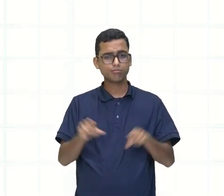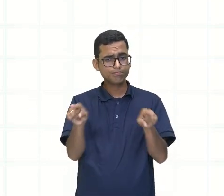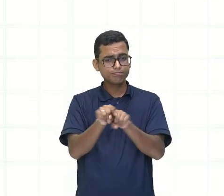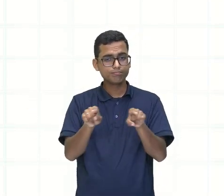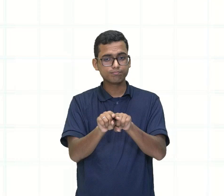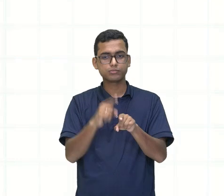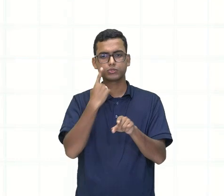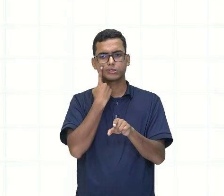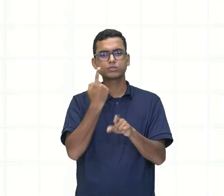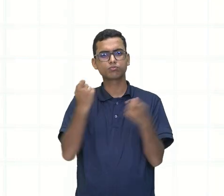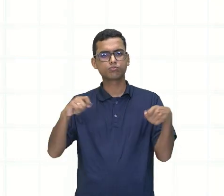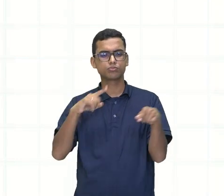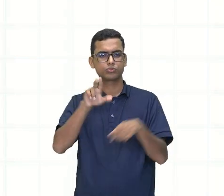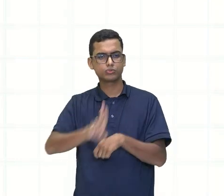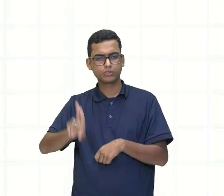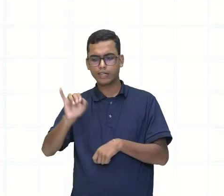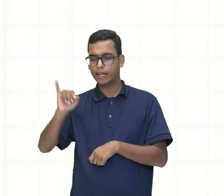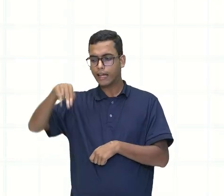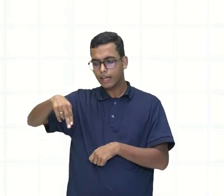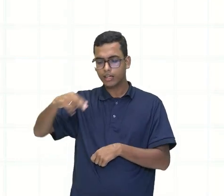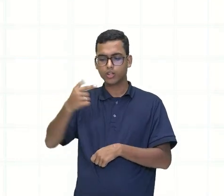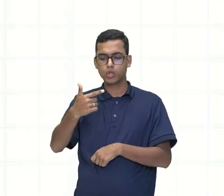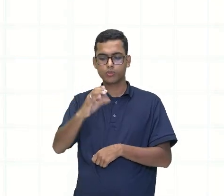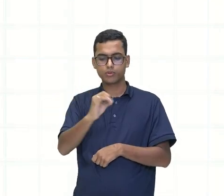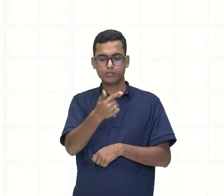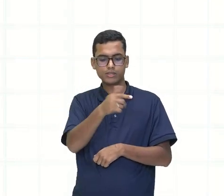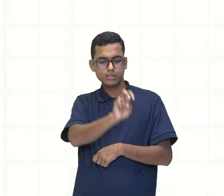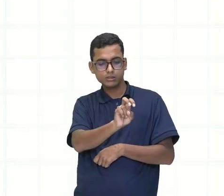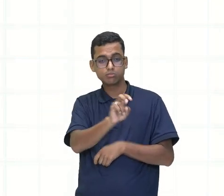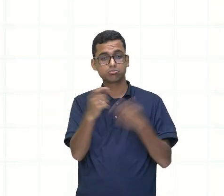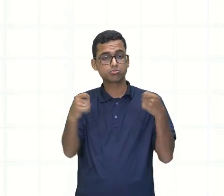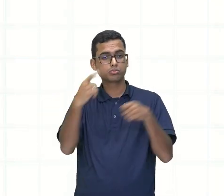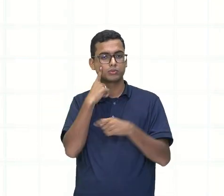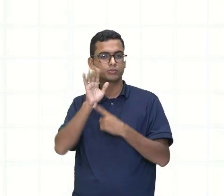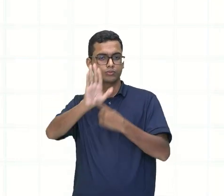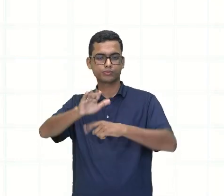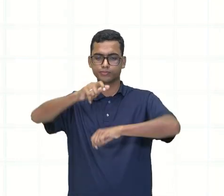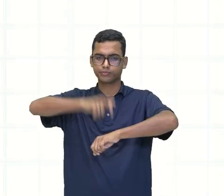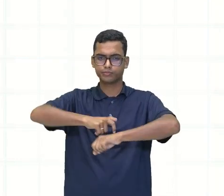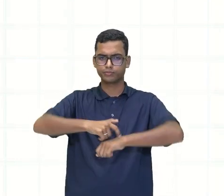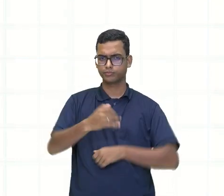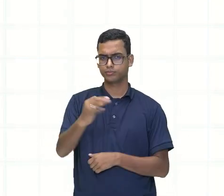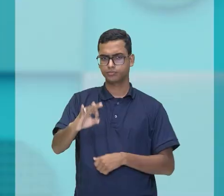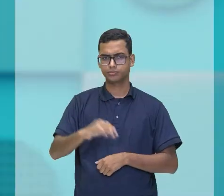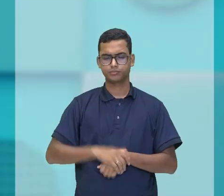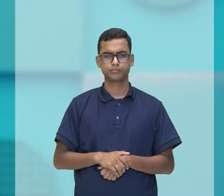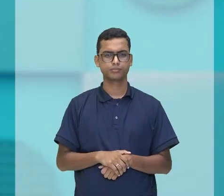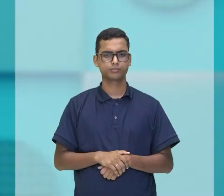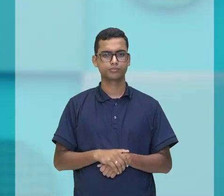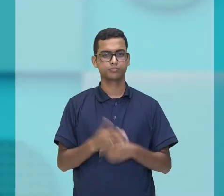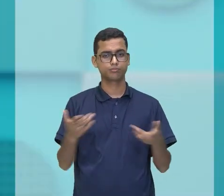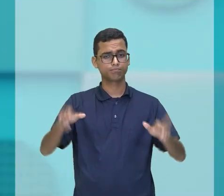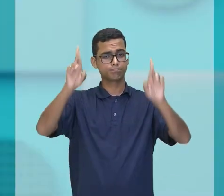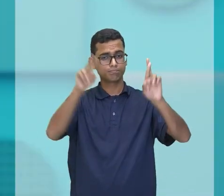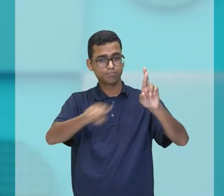Então, você pode utilizar também essas expressões para indicar tempo. Então, eu